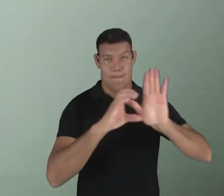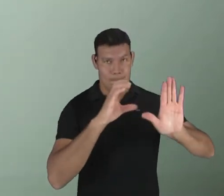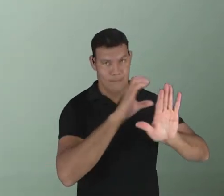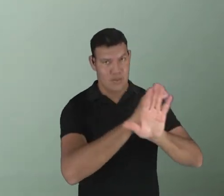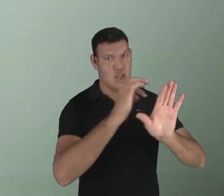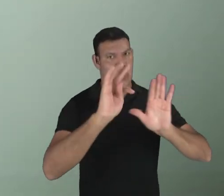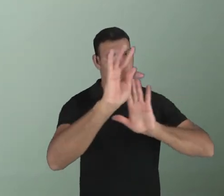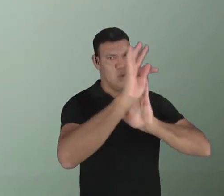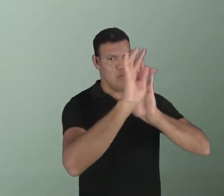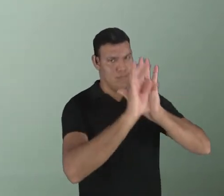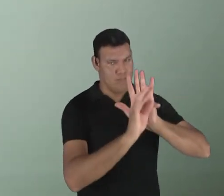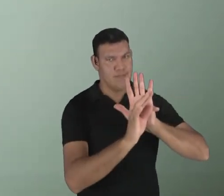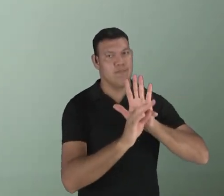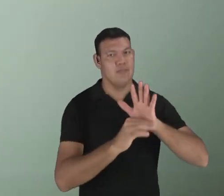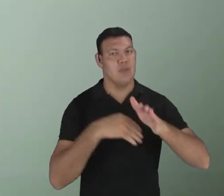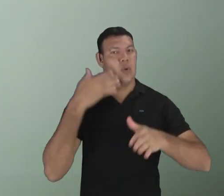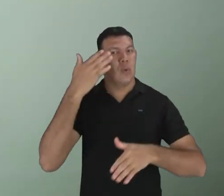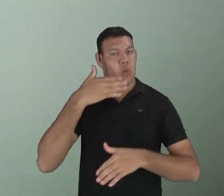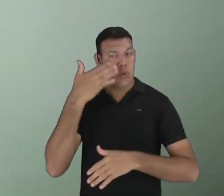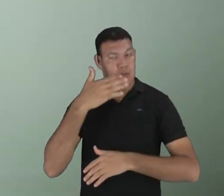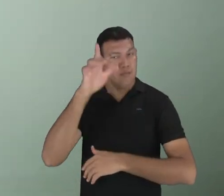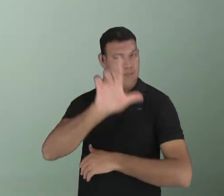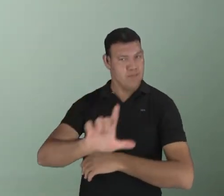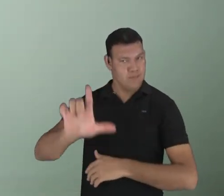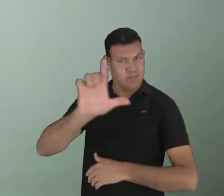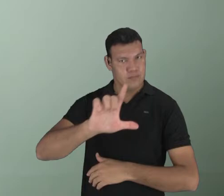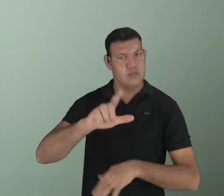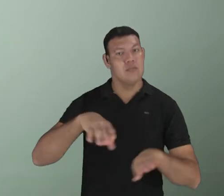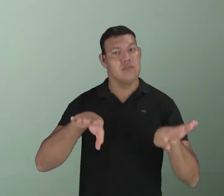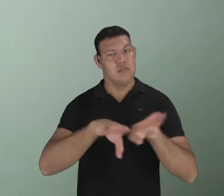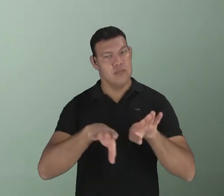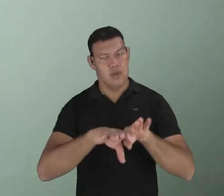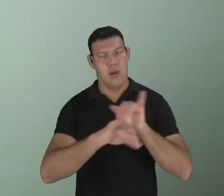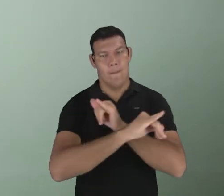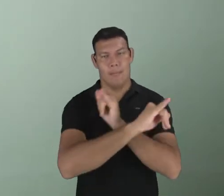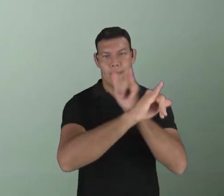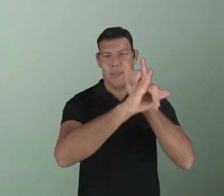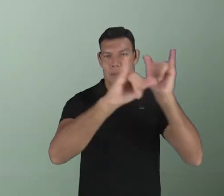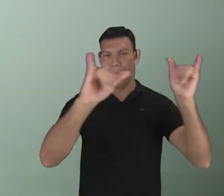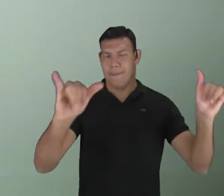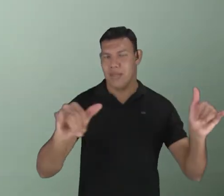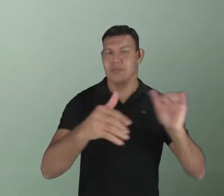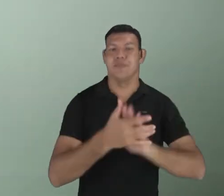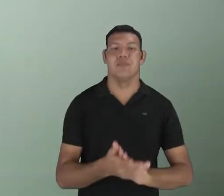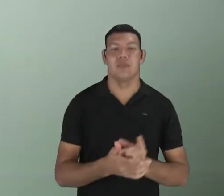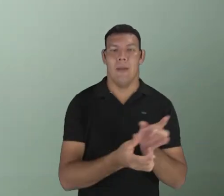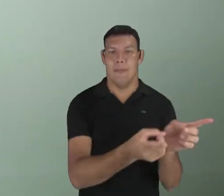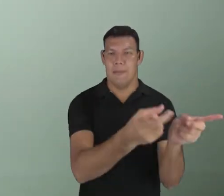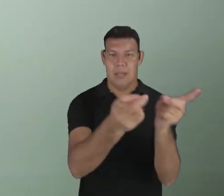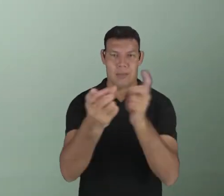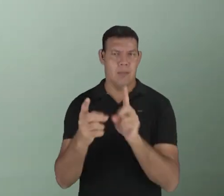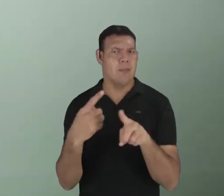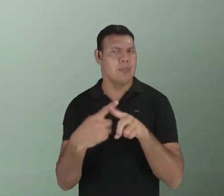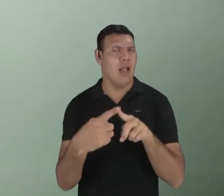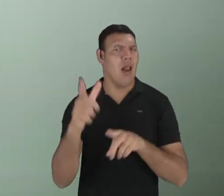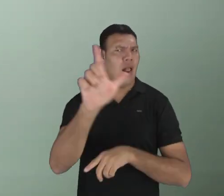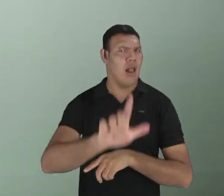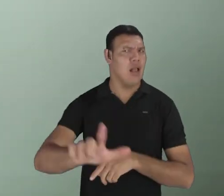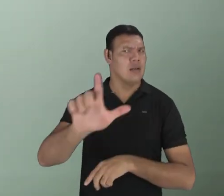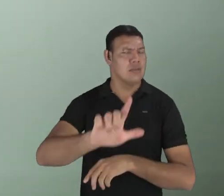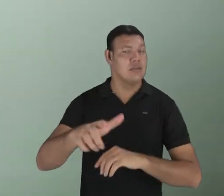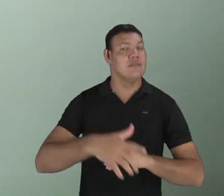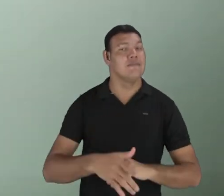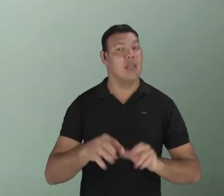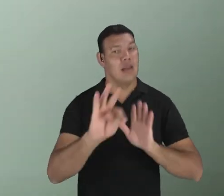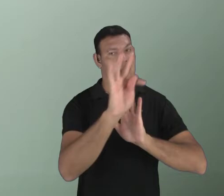ter textos dos gêneros discursivos literários e publicitários. Literários. Por que literários?